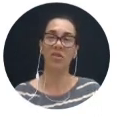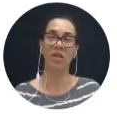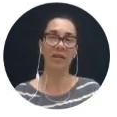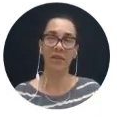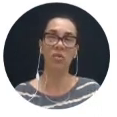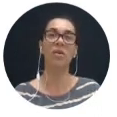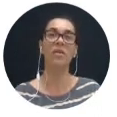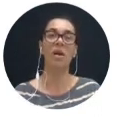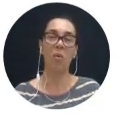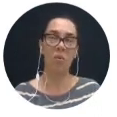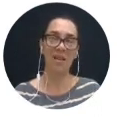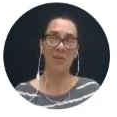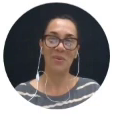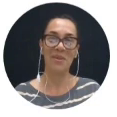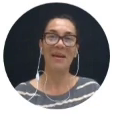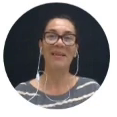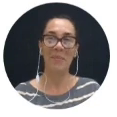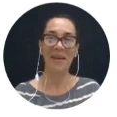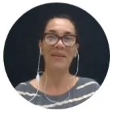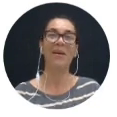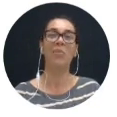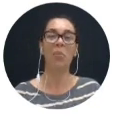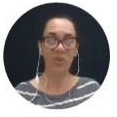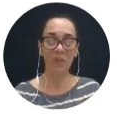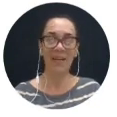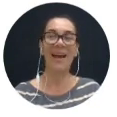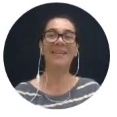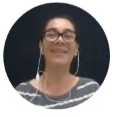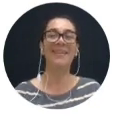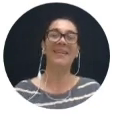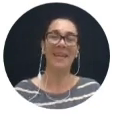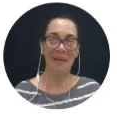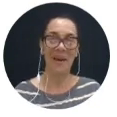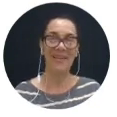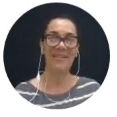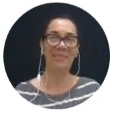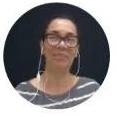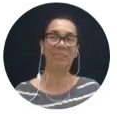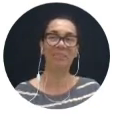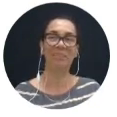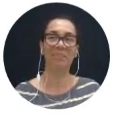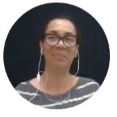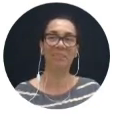atividades, de intervenções com os alunos. Tá bem? Meu muito obrigada e até mais.